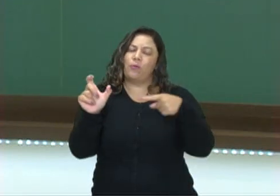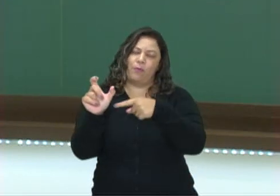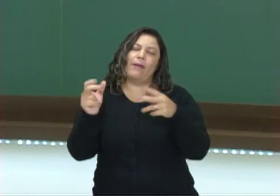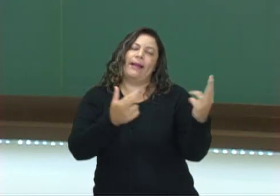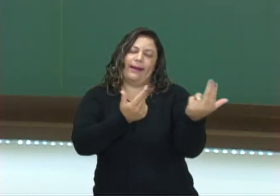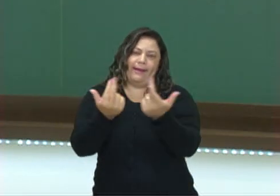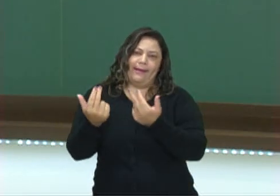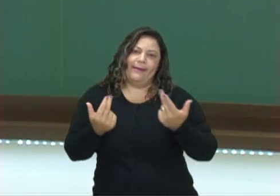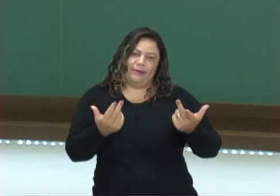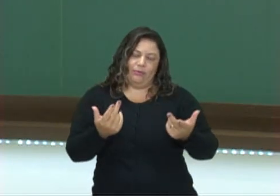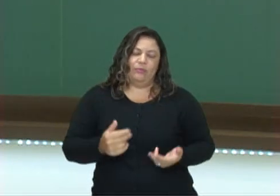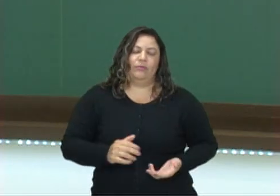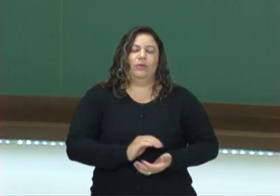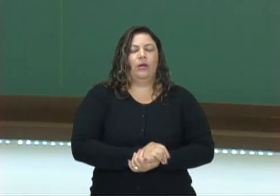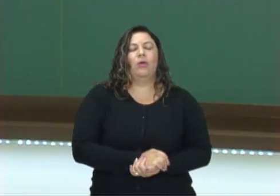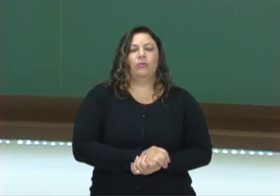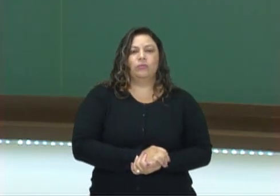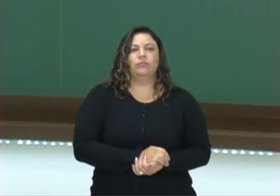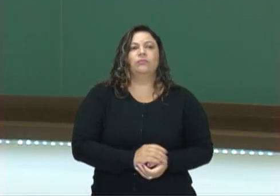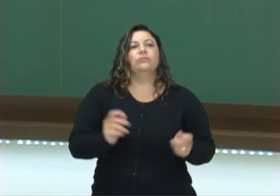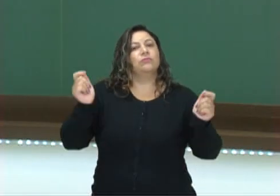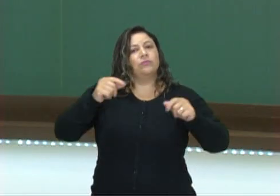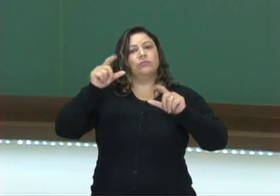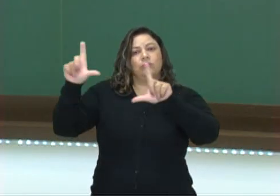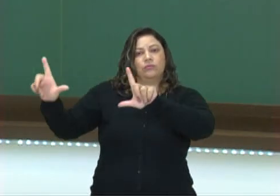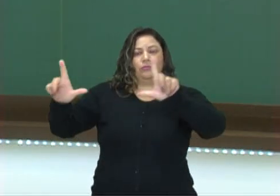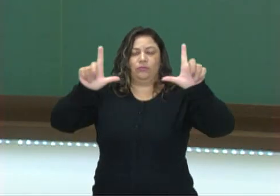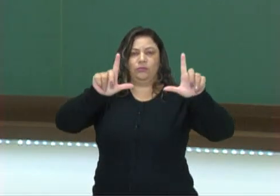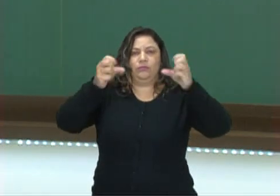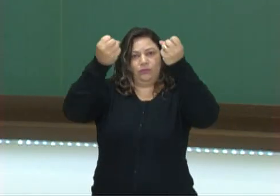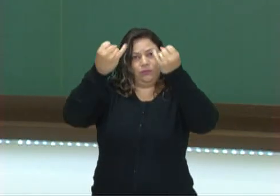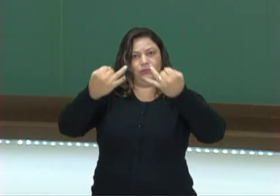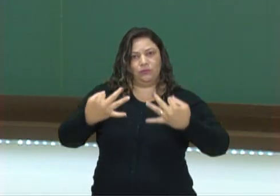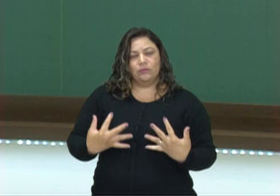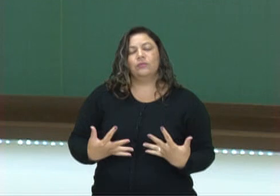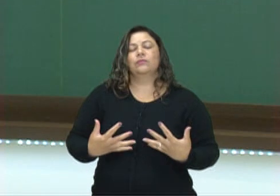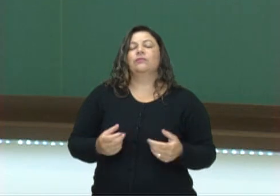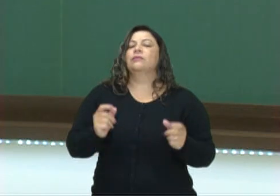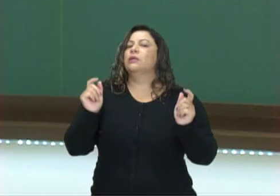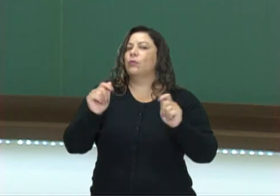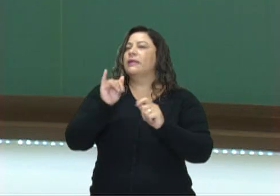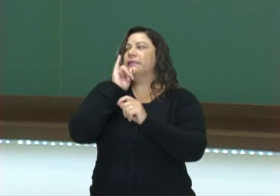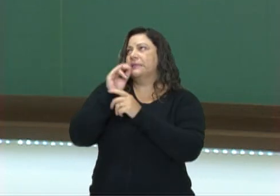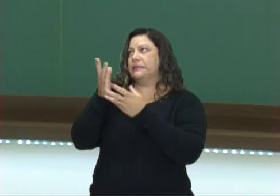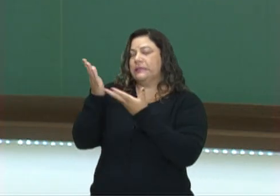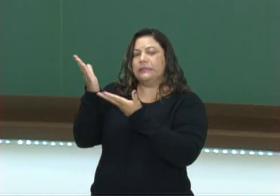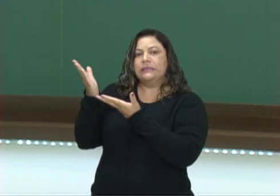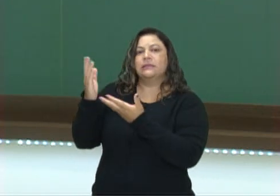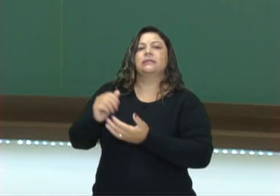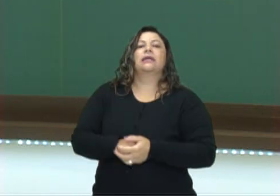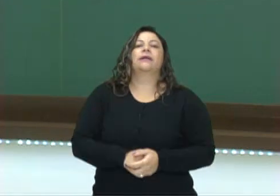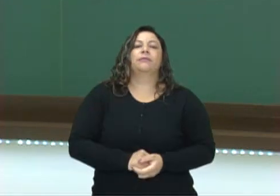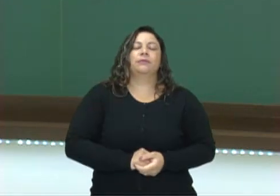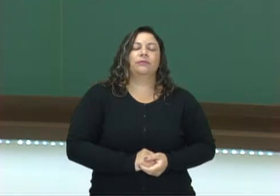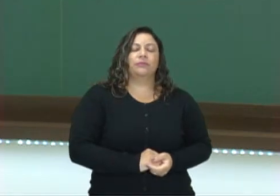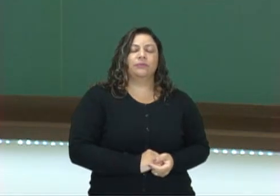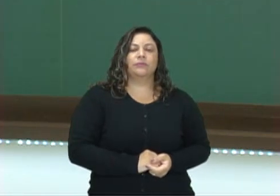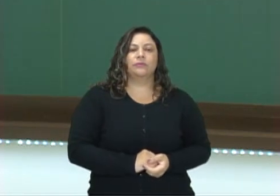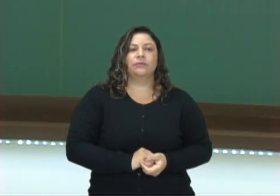de elaboração de uma notícia. E nós temos aqui essa exemplificação através desses elementos